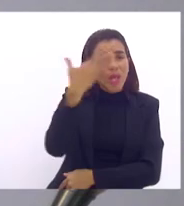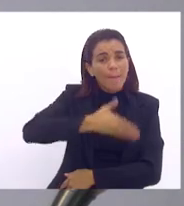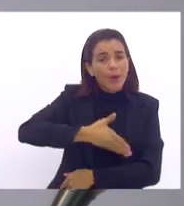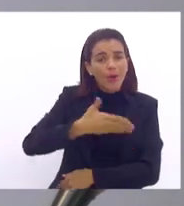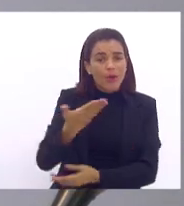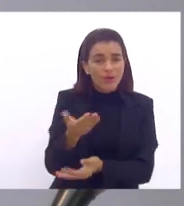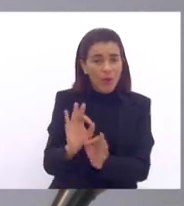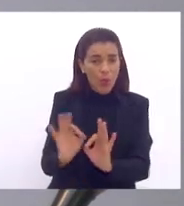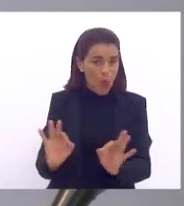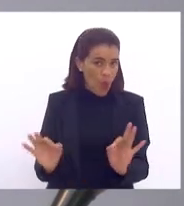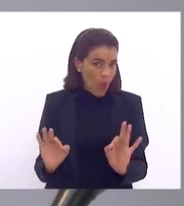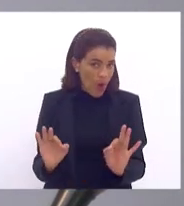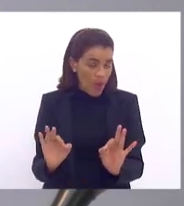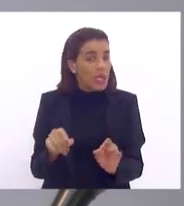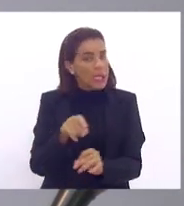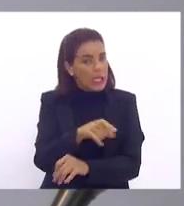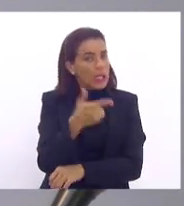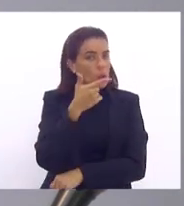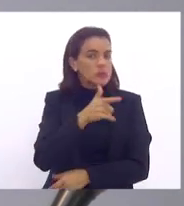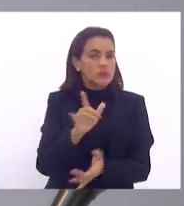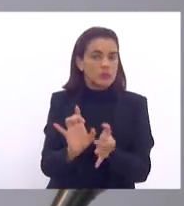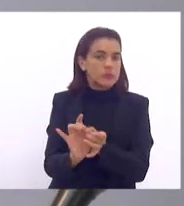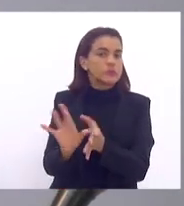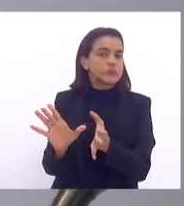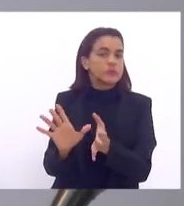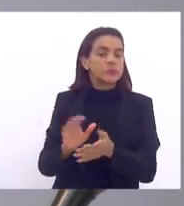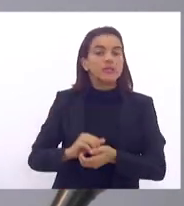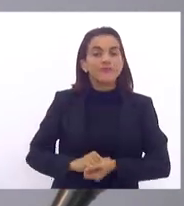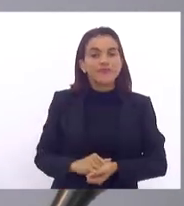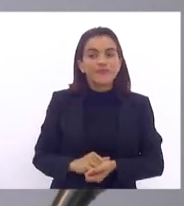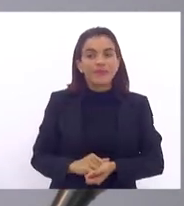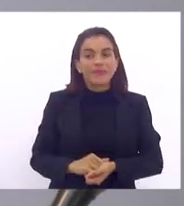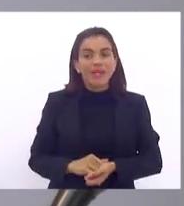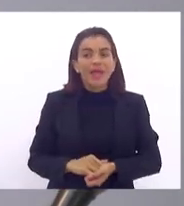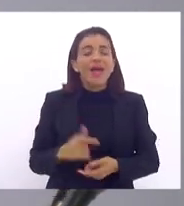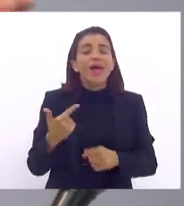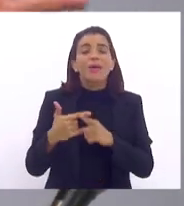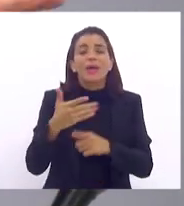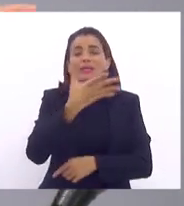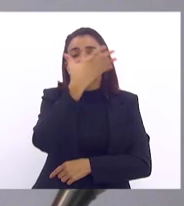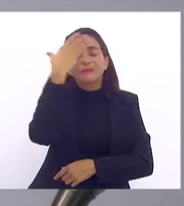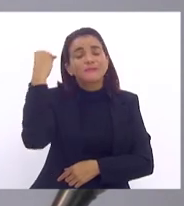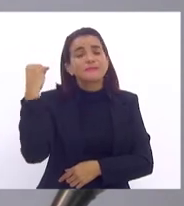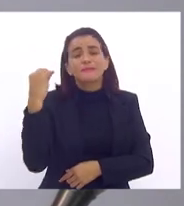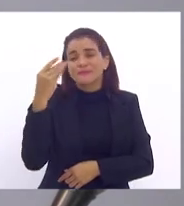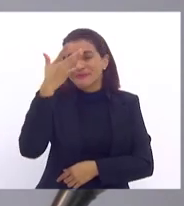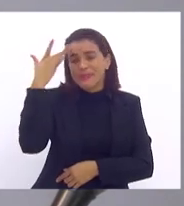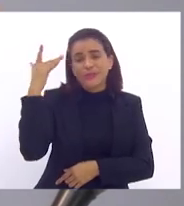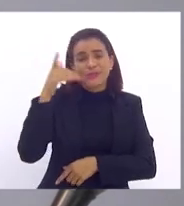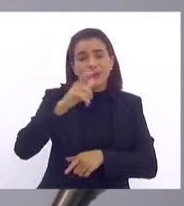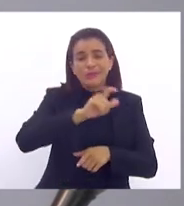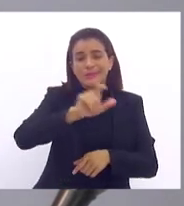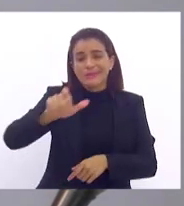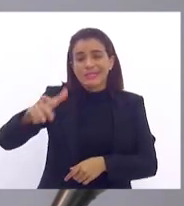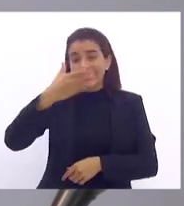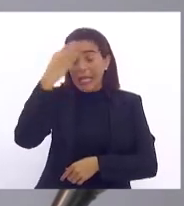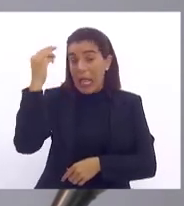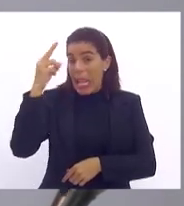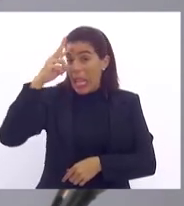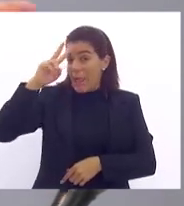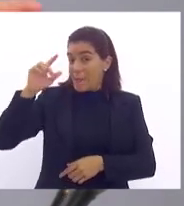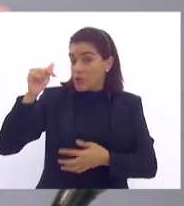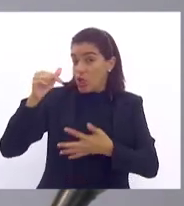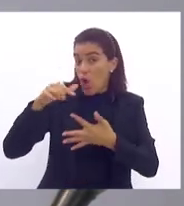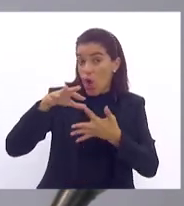flagrante e ele foi solto foi o voto vencedor é porque as pessoas esquecem a trajetória só lembro de alguns